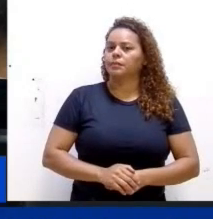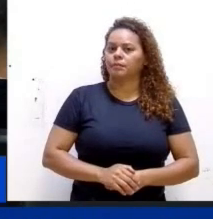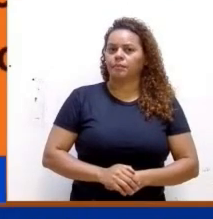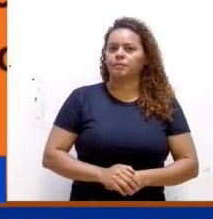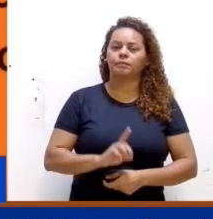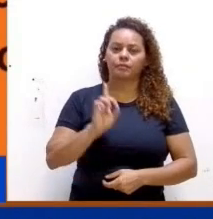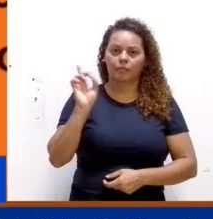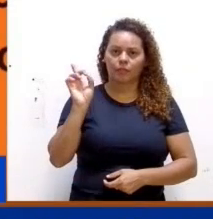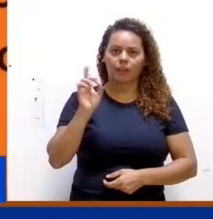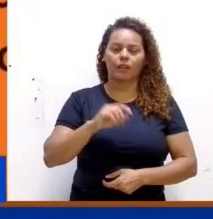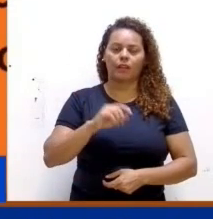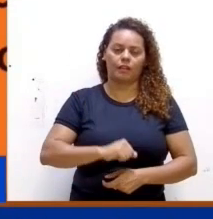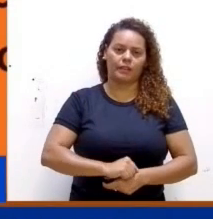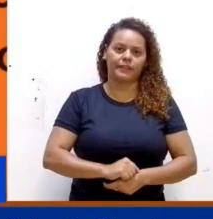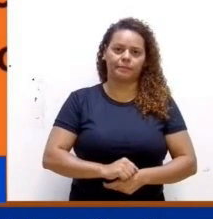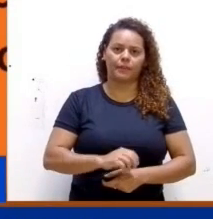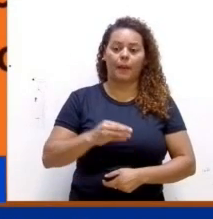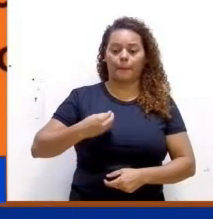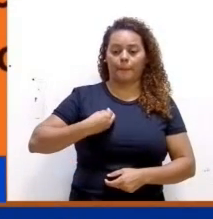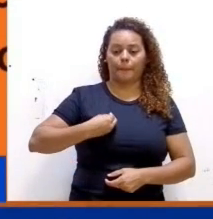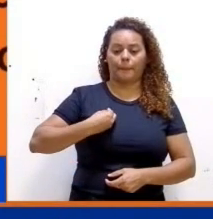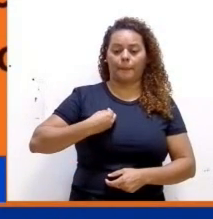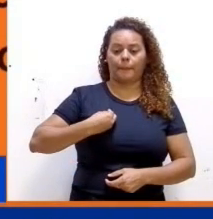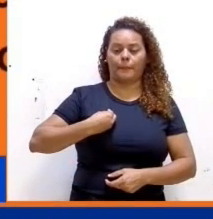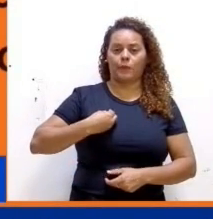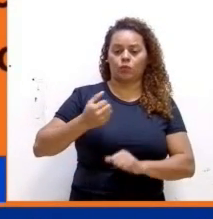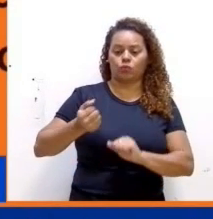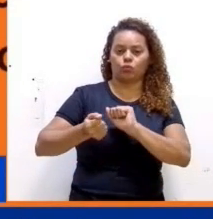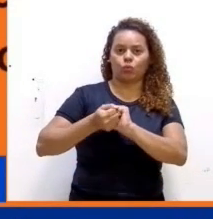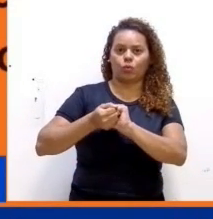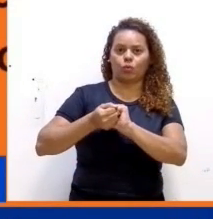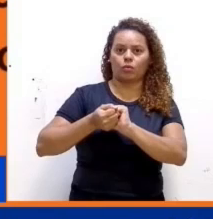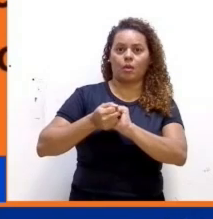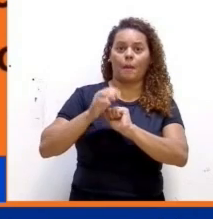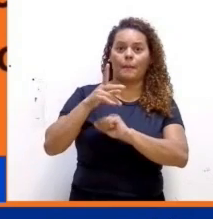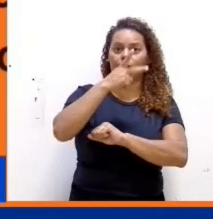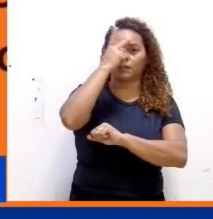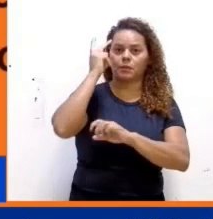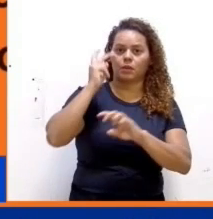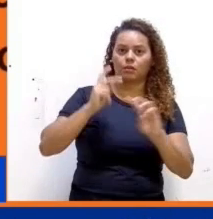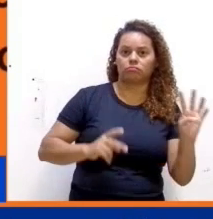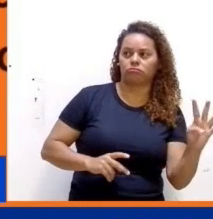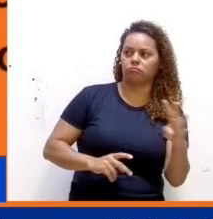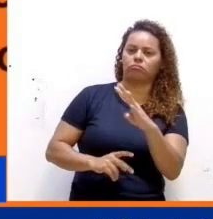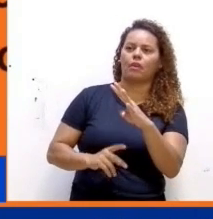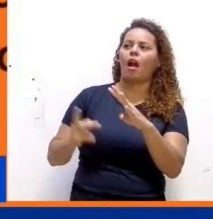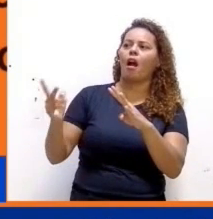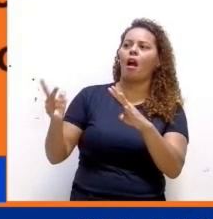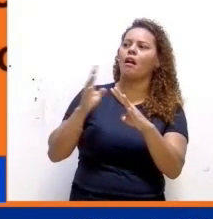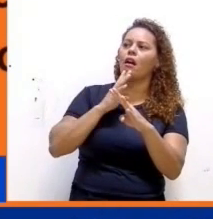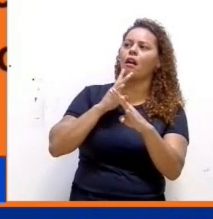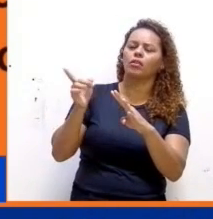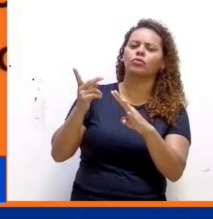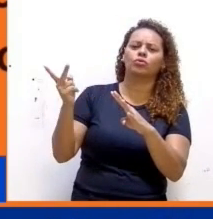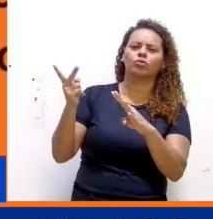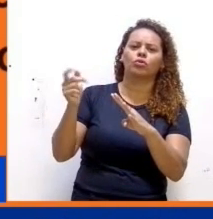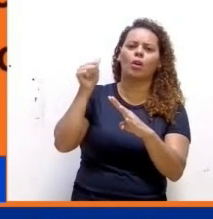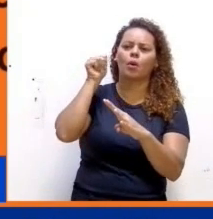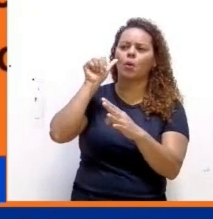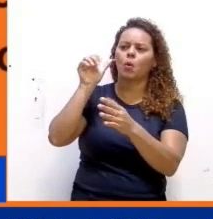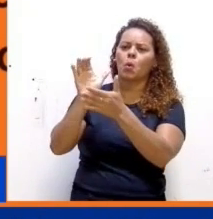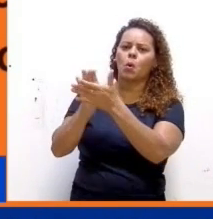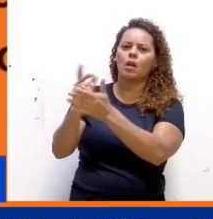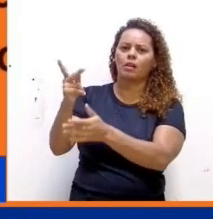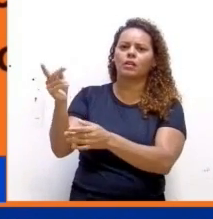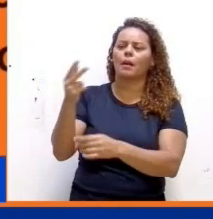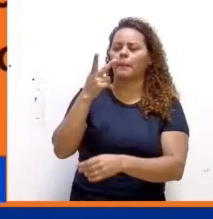caracteriza efetivamente com a convivência na tela, pública. Um slide fundo branco com o título União Estável, quando efetivamente todo,